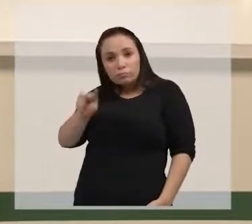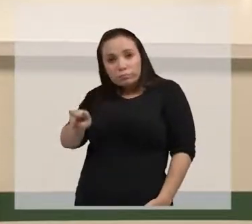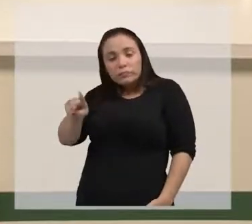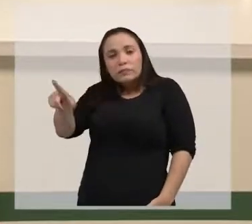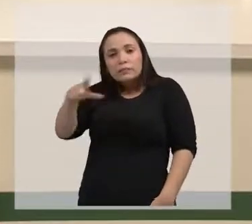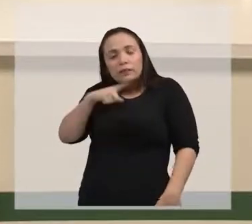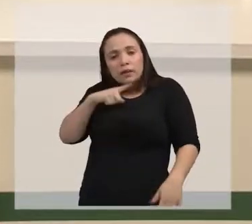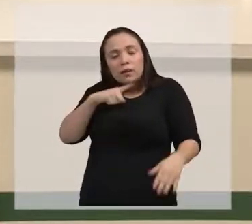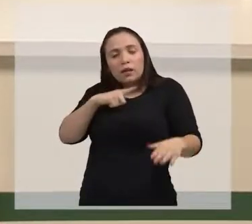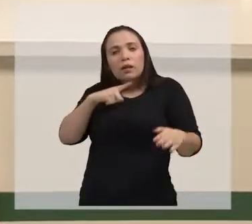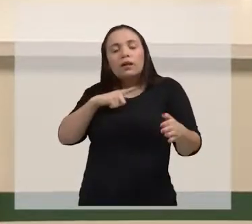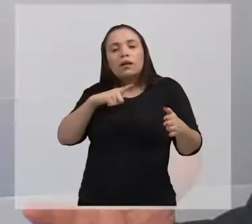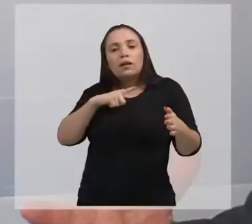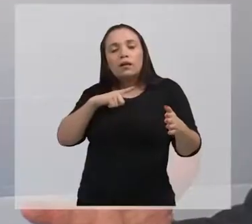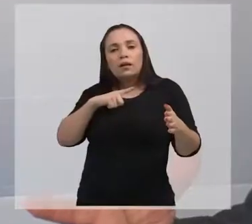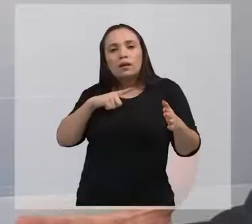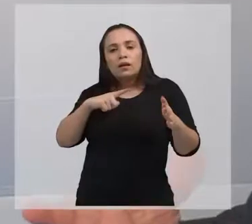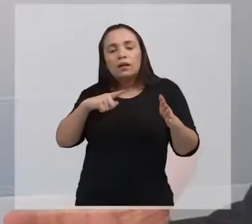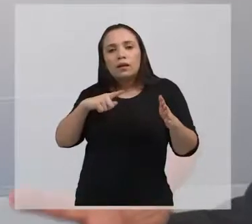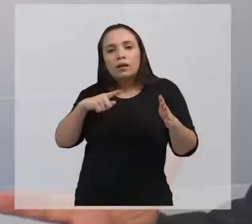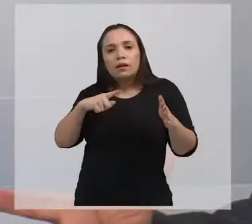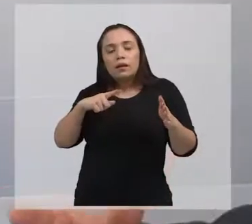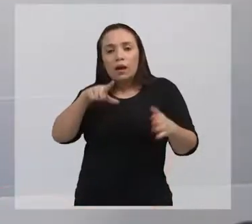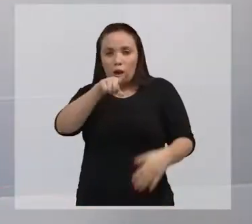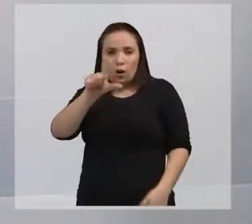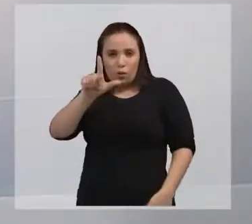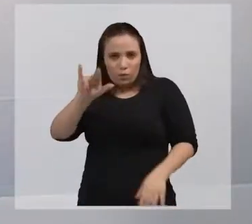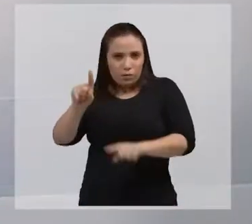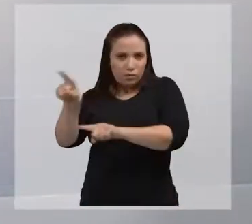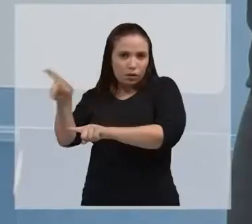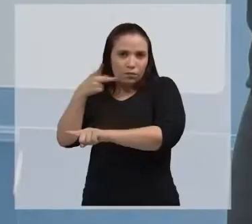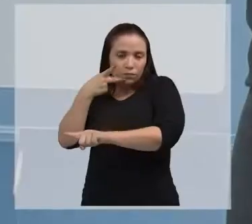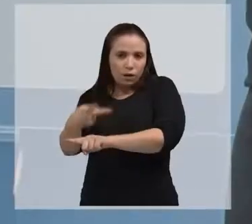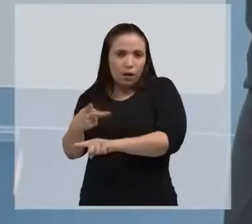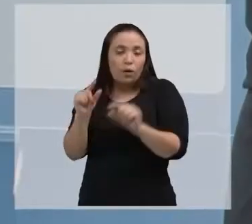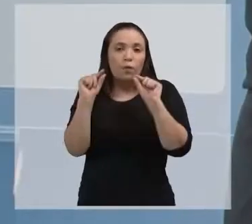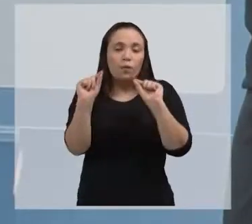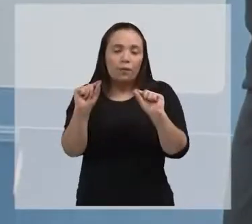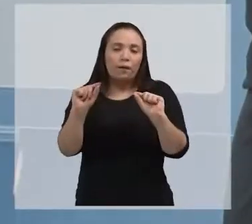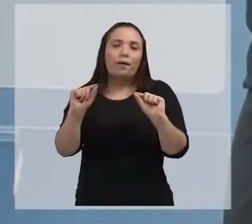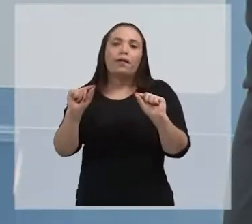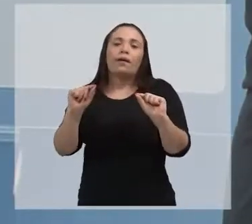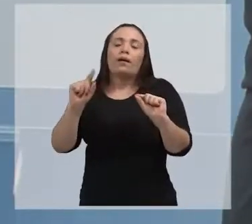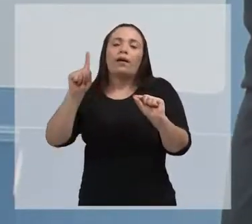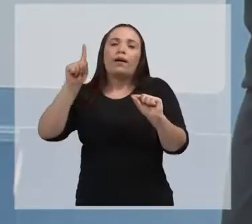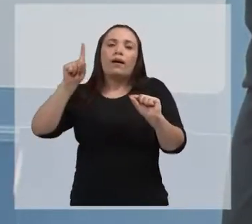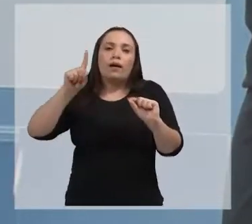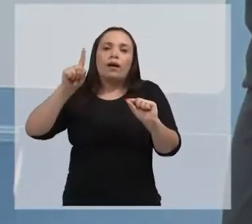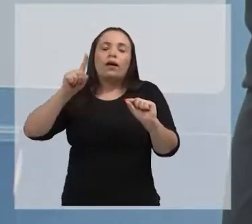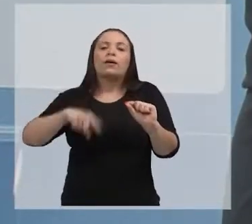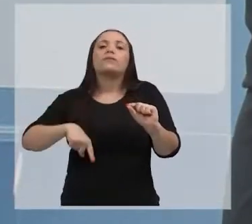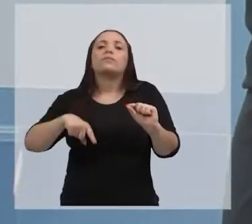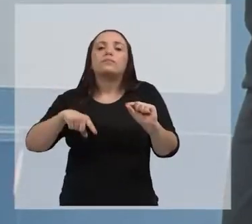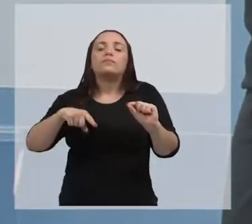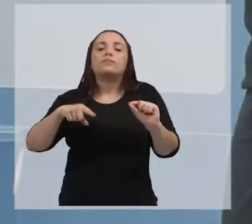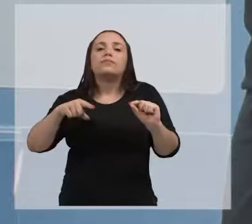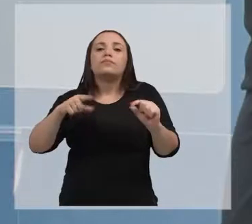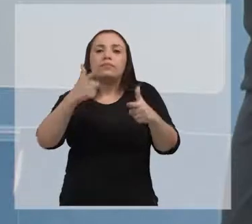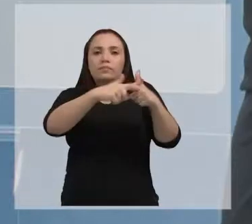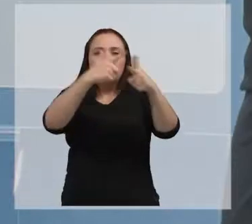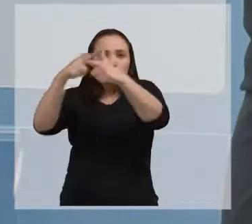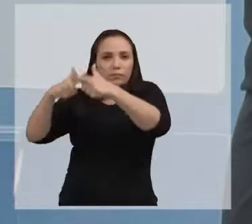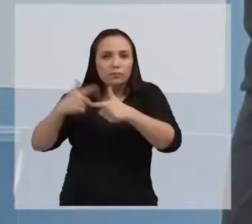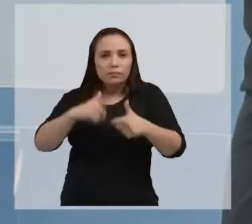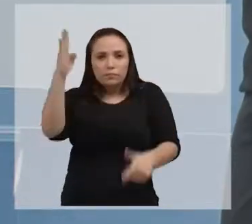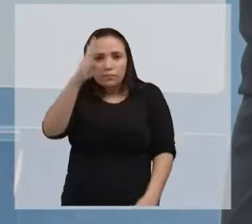uma onda massificada tentando... O que o Luiz está colocando é para fechar o caldo de incerteza do